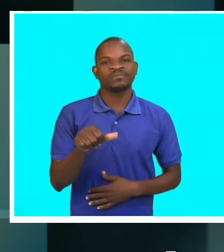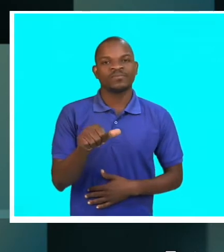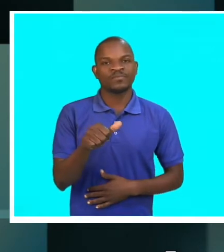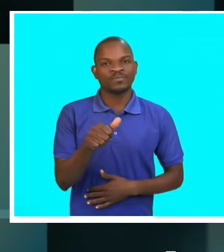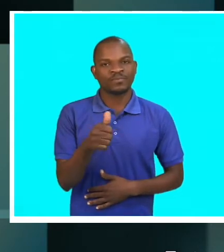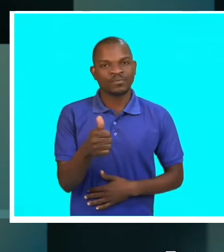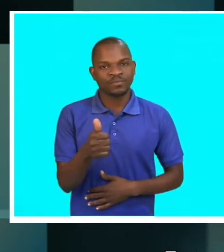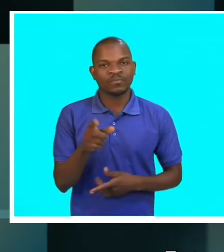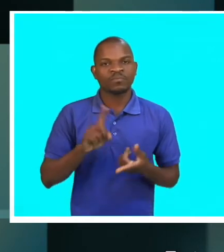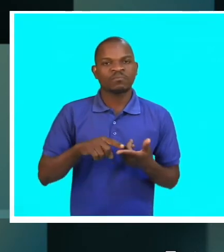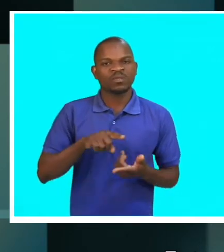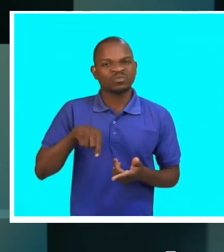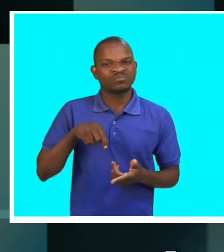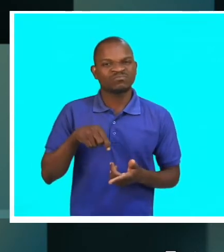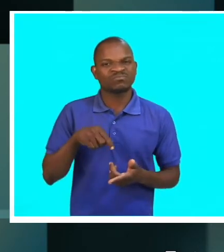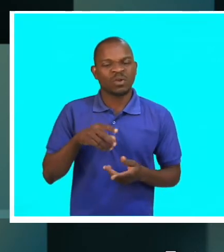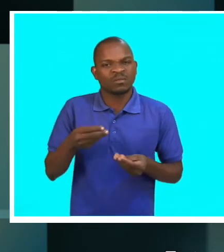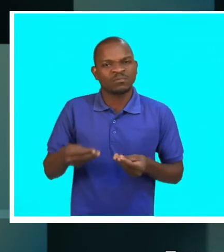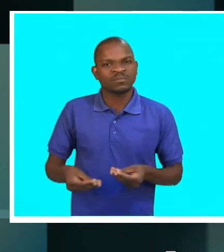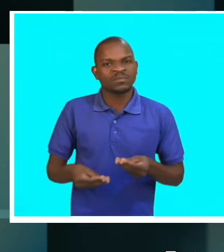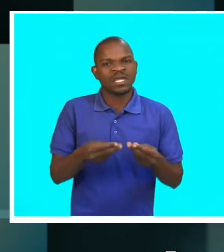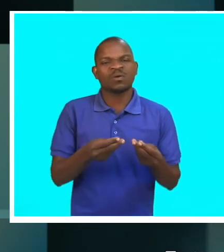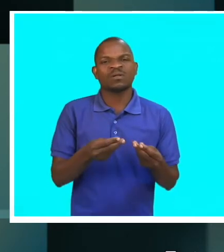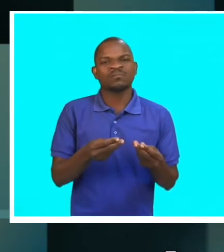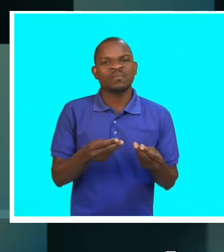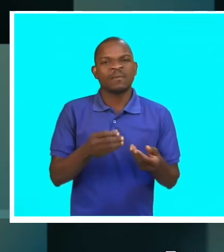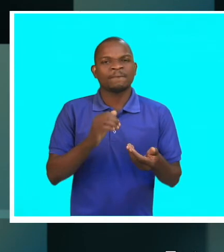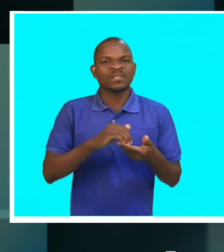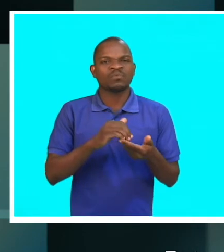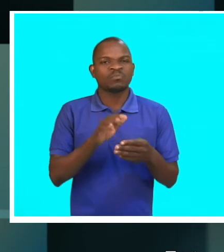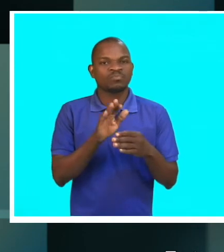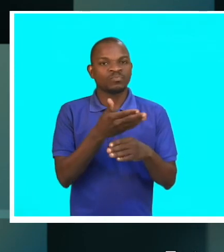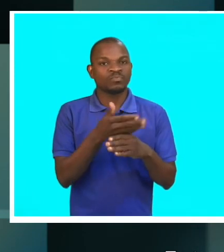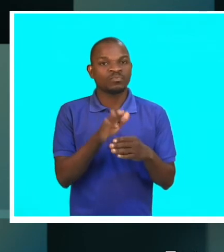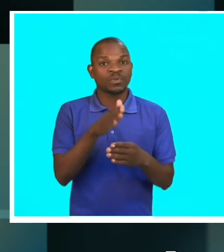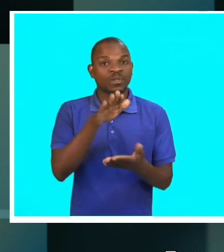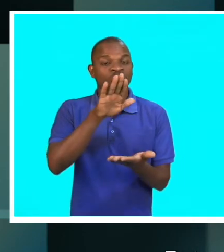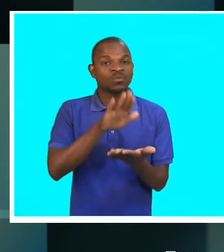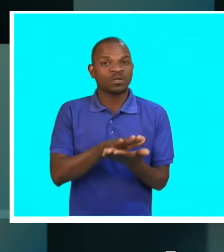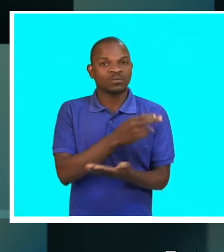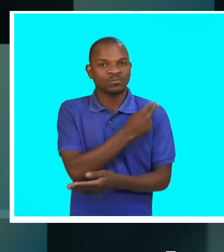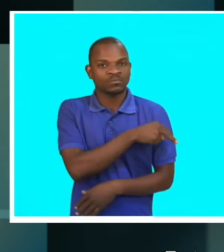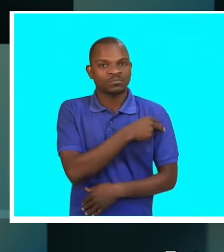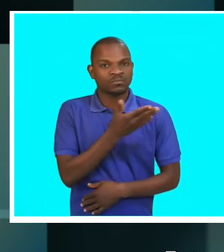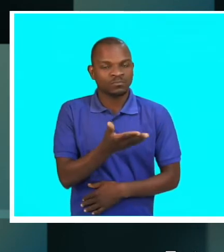Tentamos dar um pouco de vida àquela sala e um pouco de vida também para